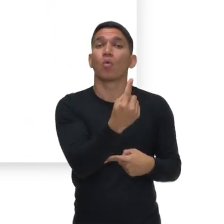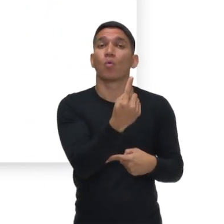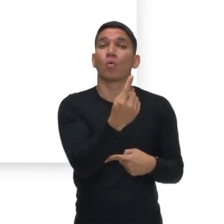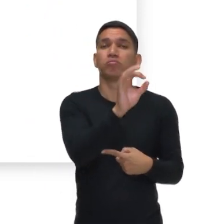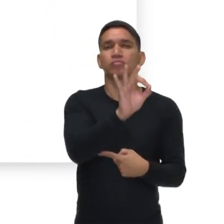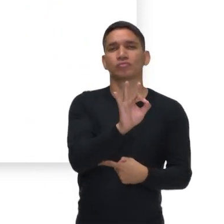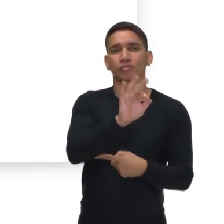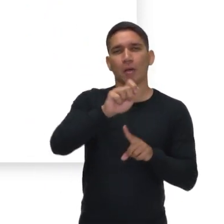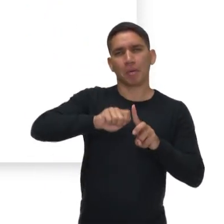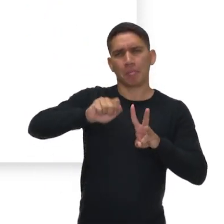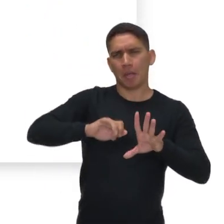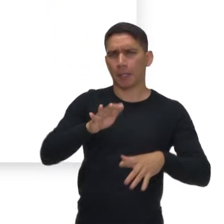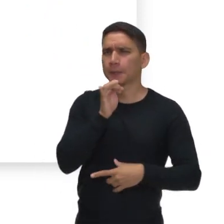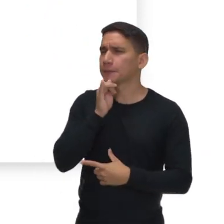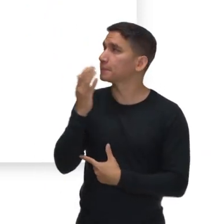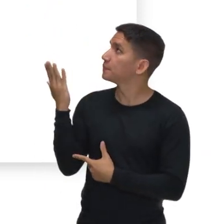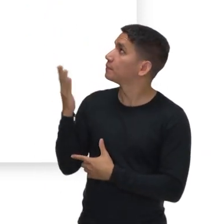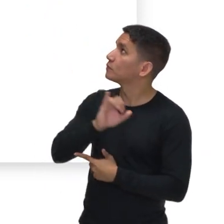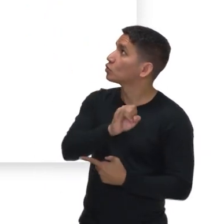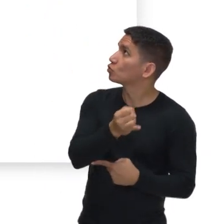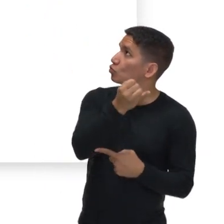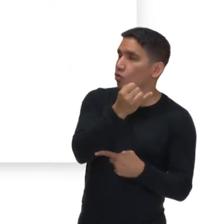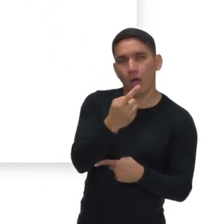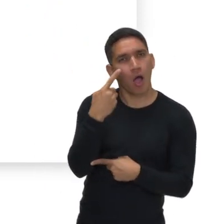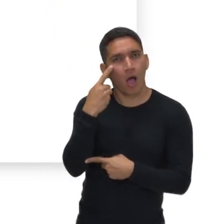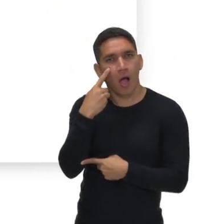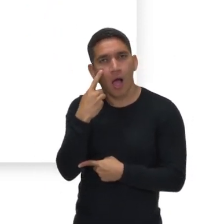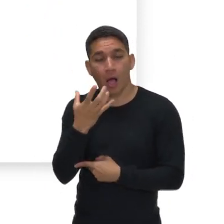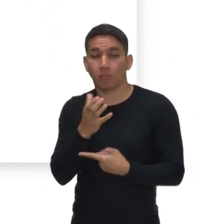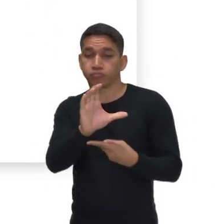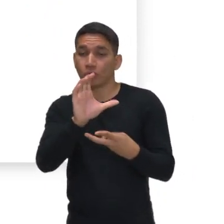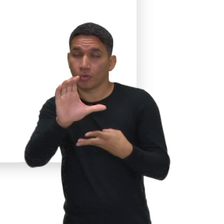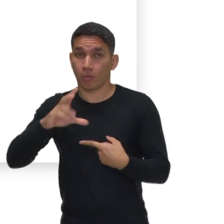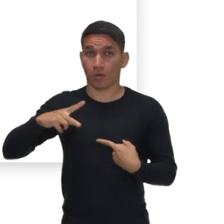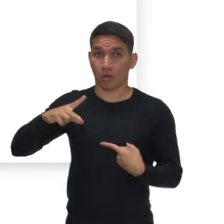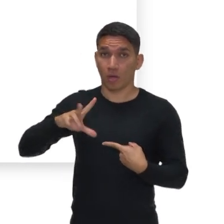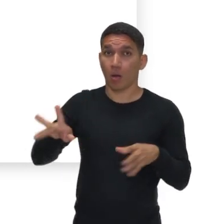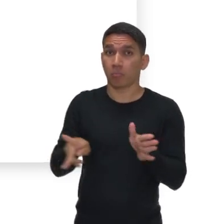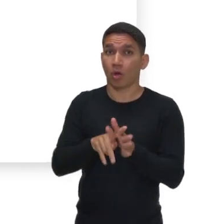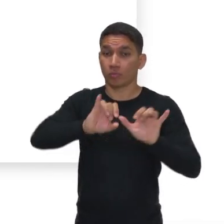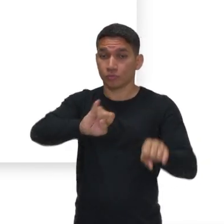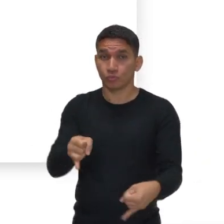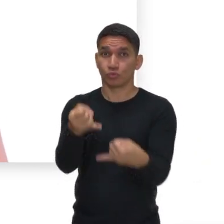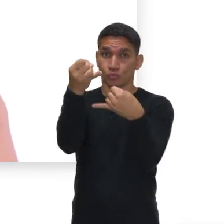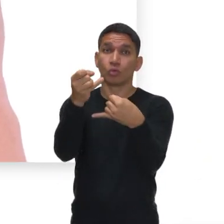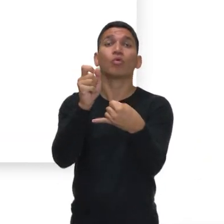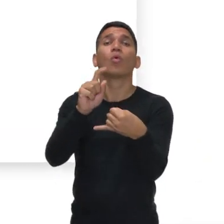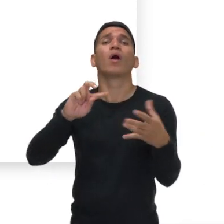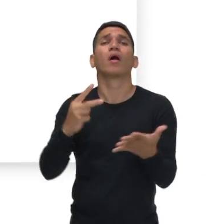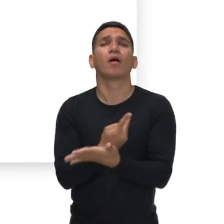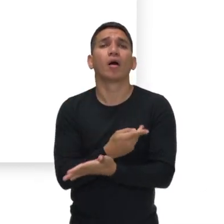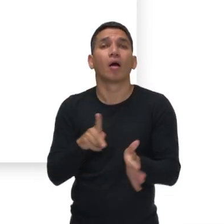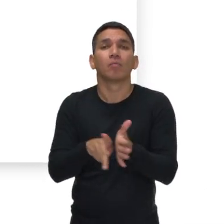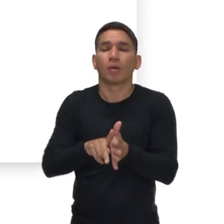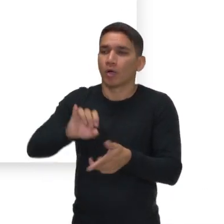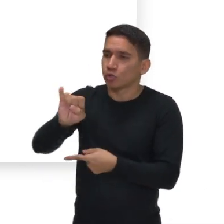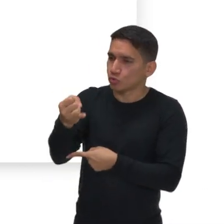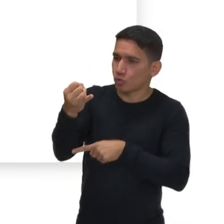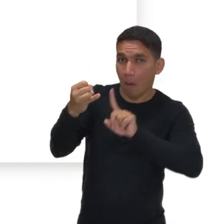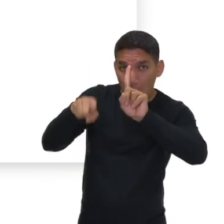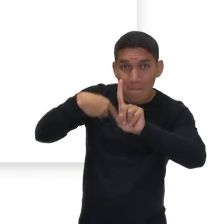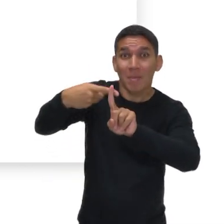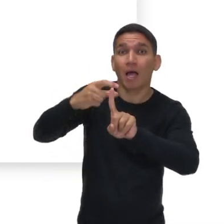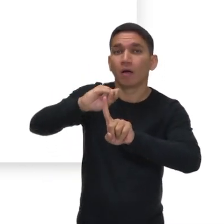de juros de 1% ao mês. Visto que na previdência privada os juros são compostos, isto é, além